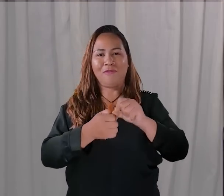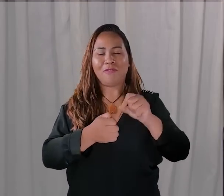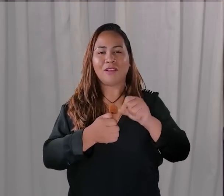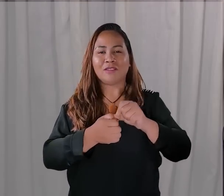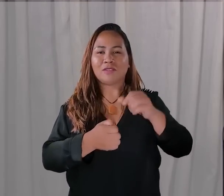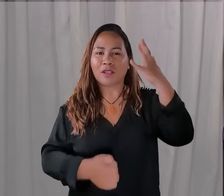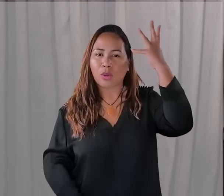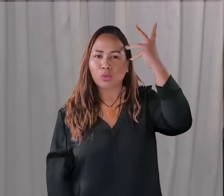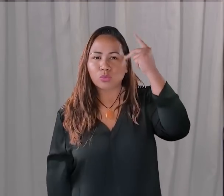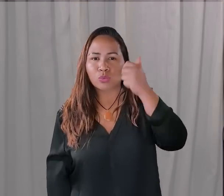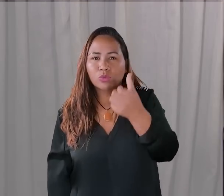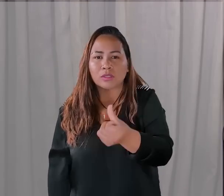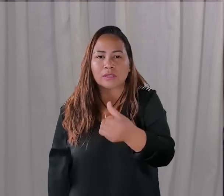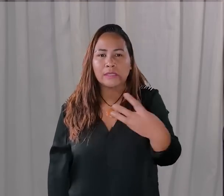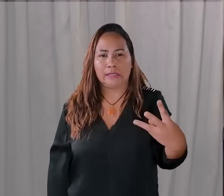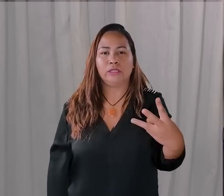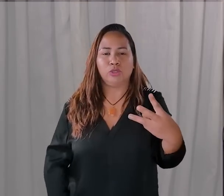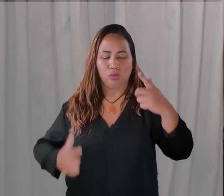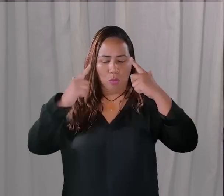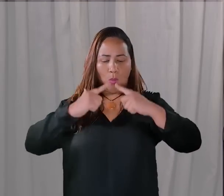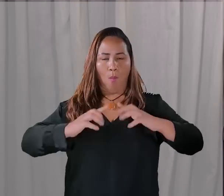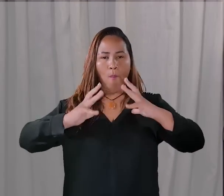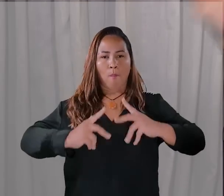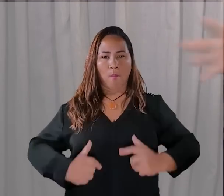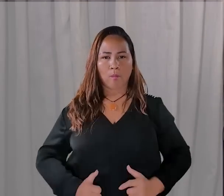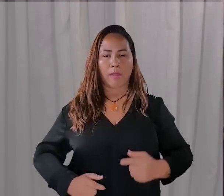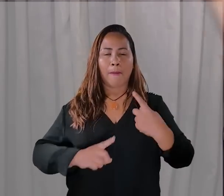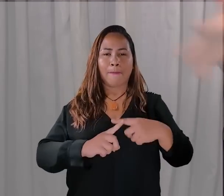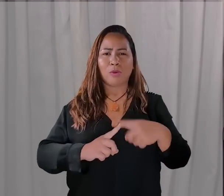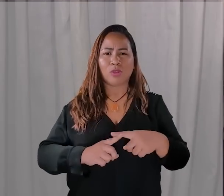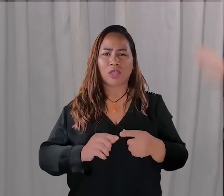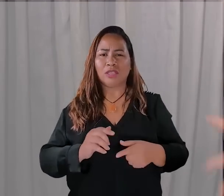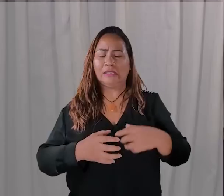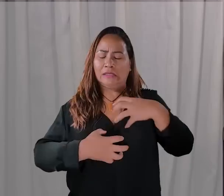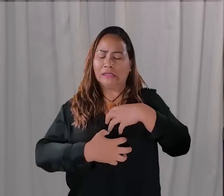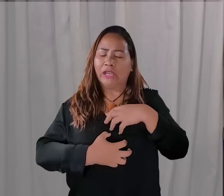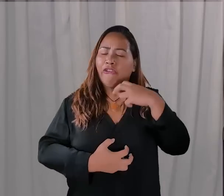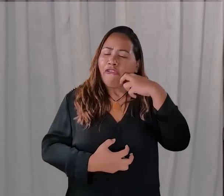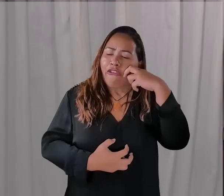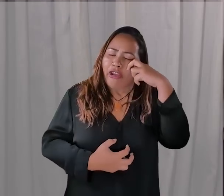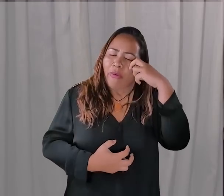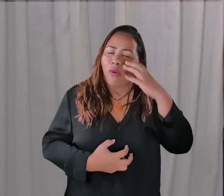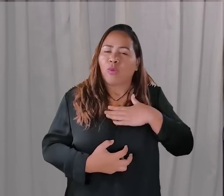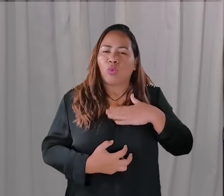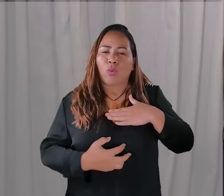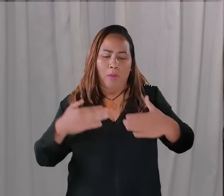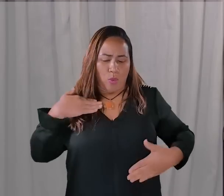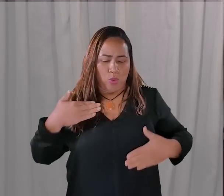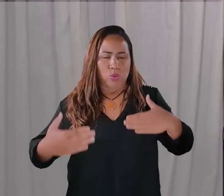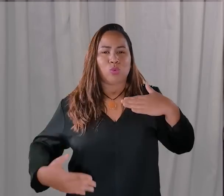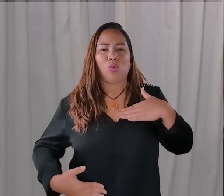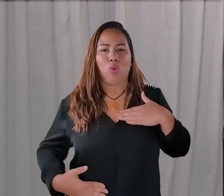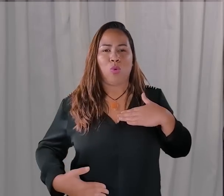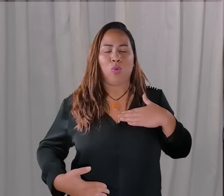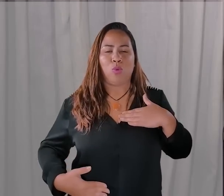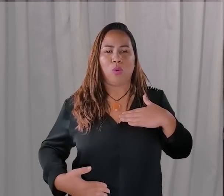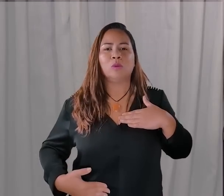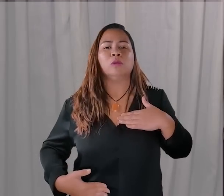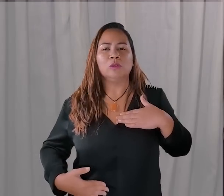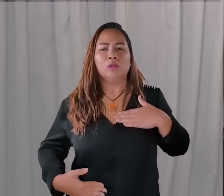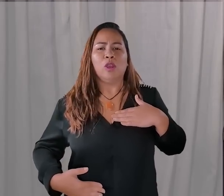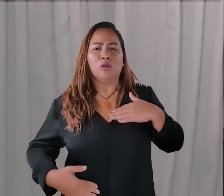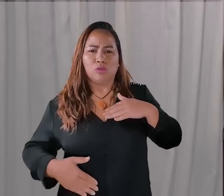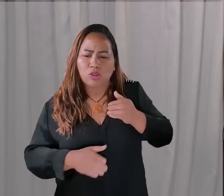mudar aquilo que a gente aceita. Então eu depois de ser holo, meta e um monte de curso, eu me deparei com uma crença muito forte